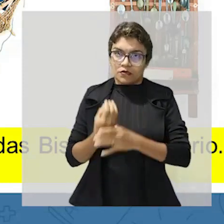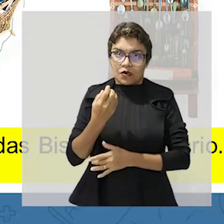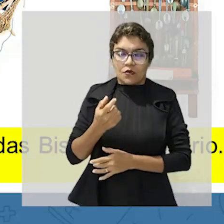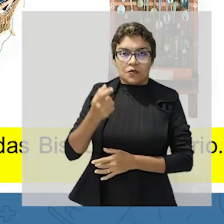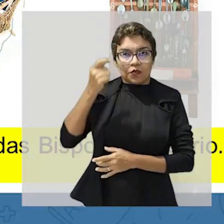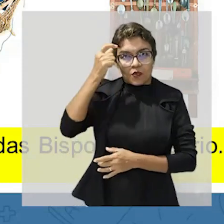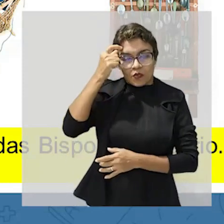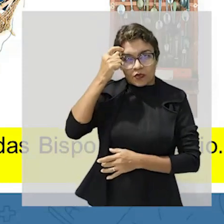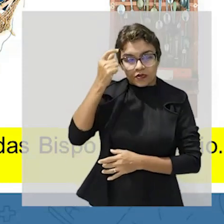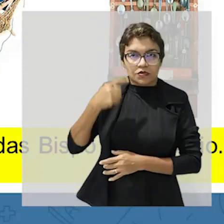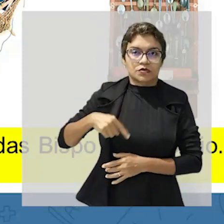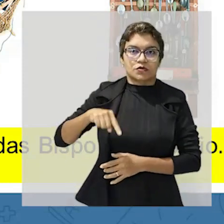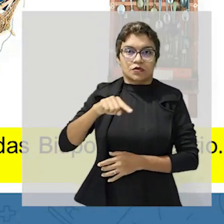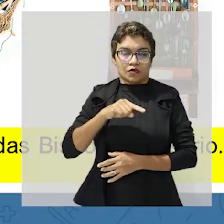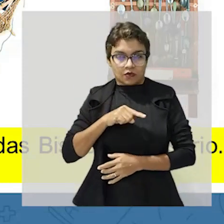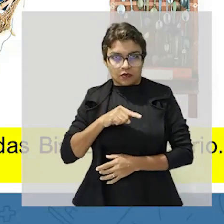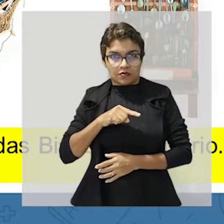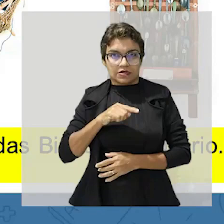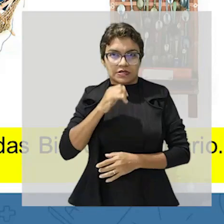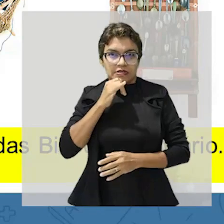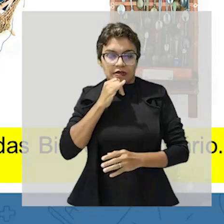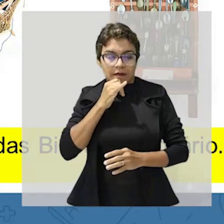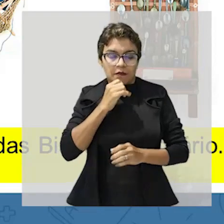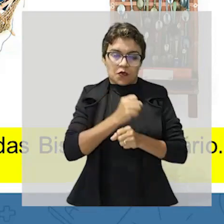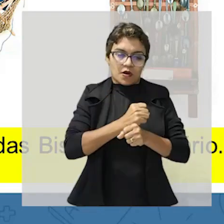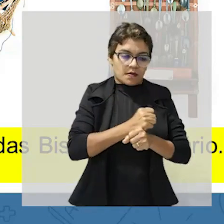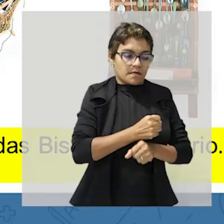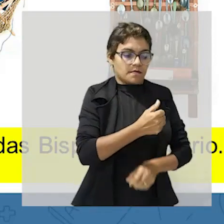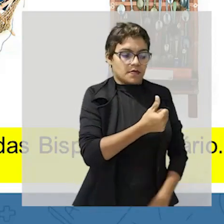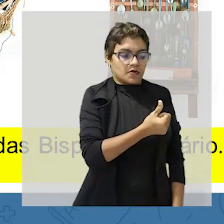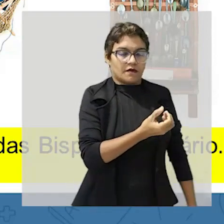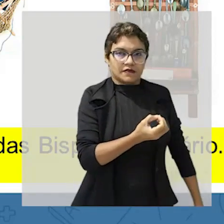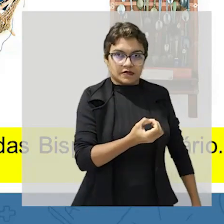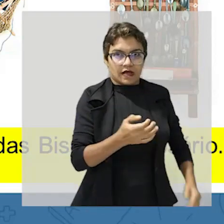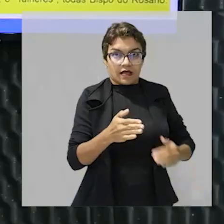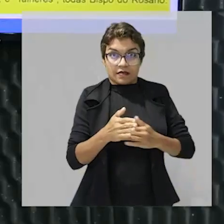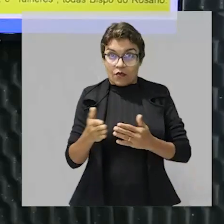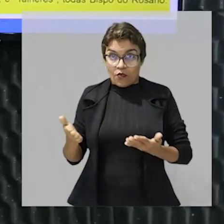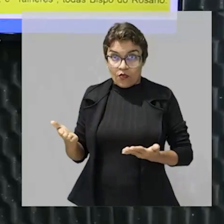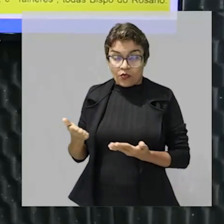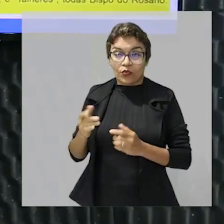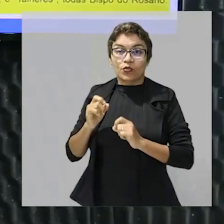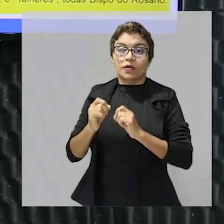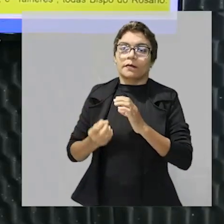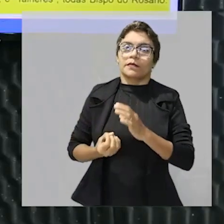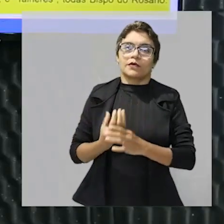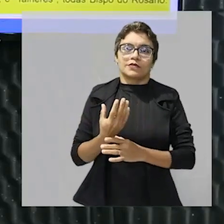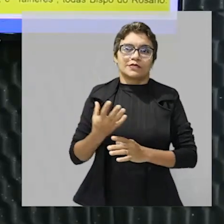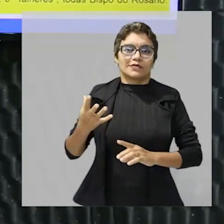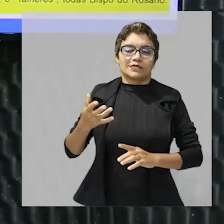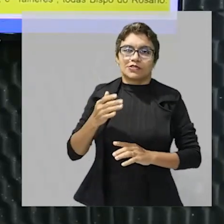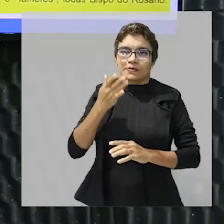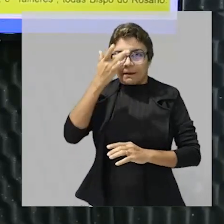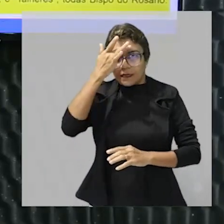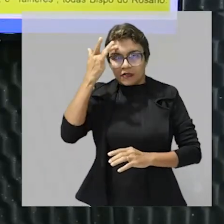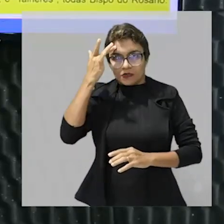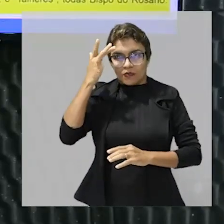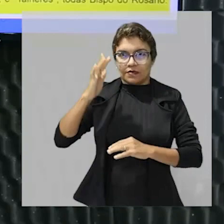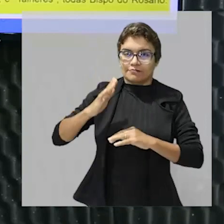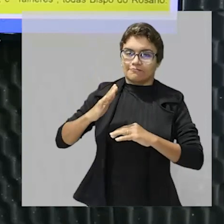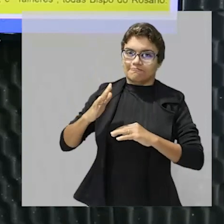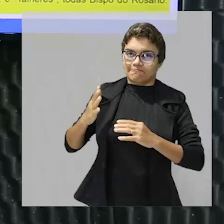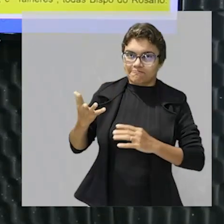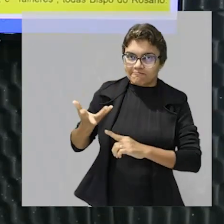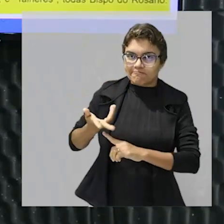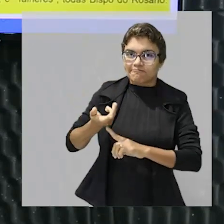nós estamos fazendo desde os anos 60, 1960 para cá, a década de 60, a produção de artistas e de arte